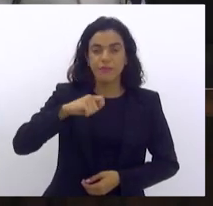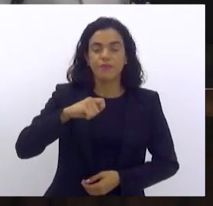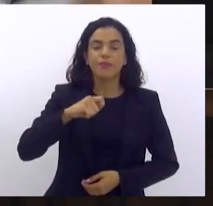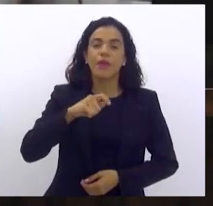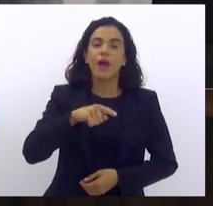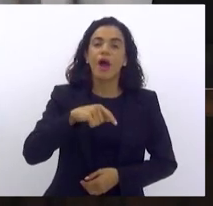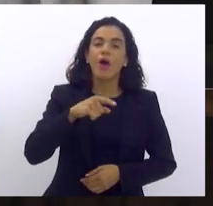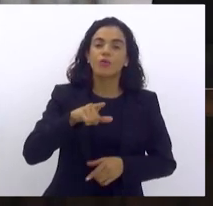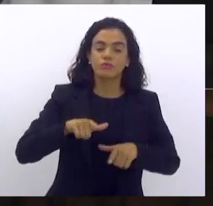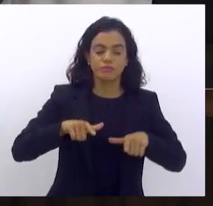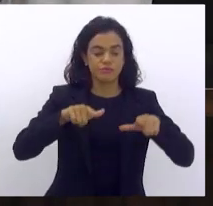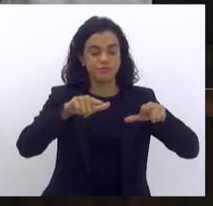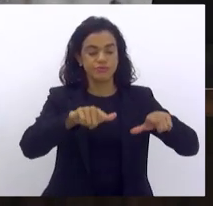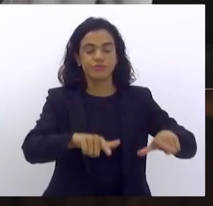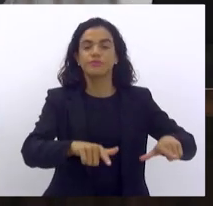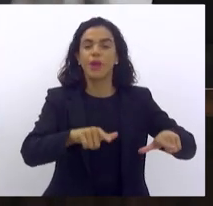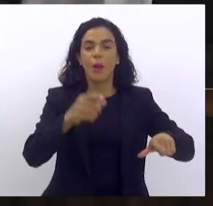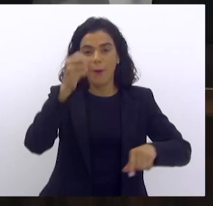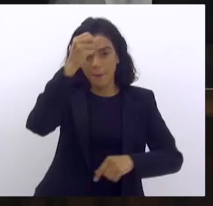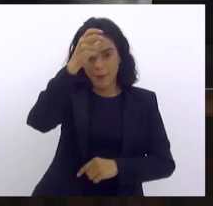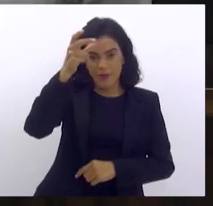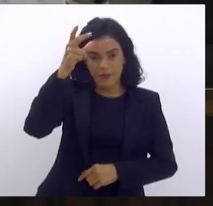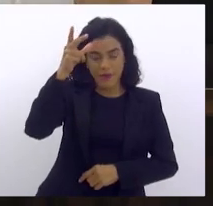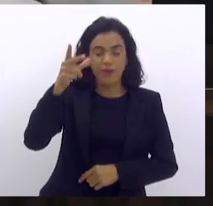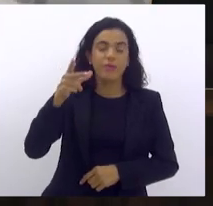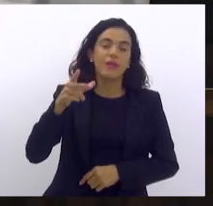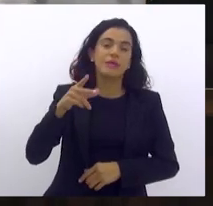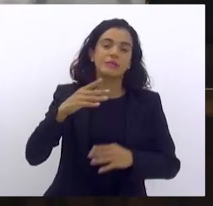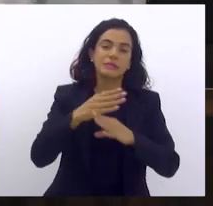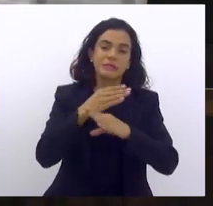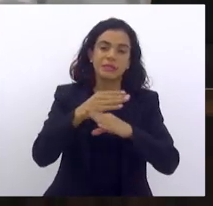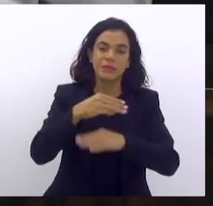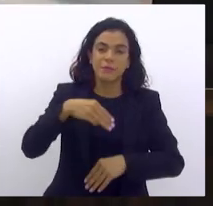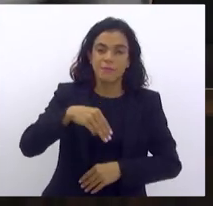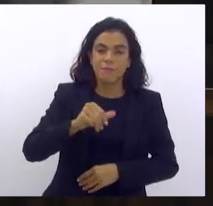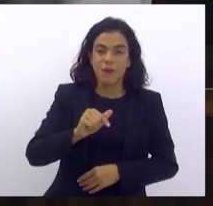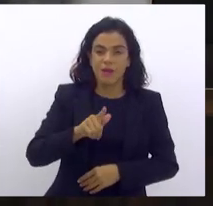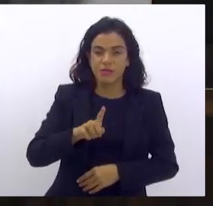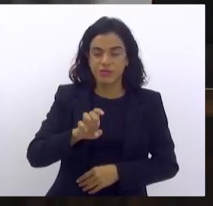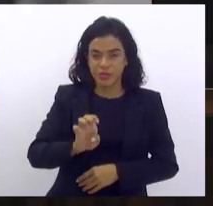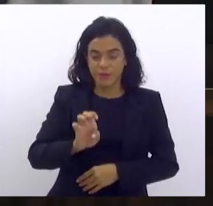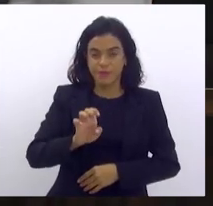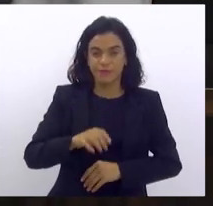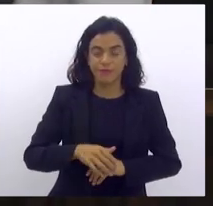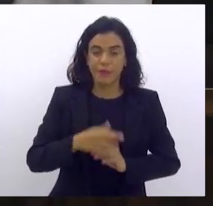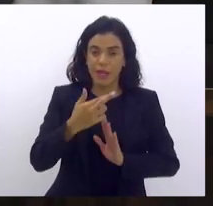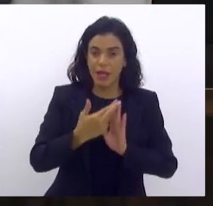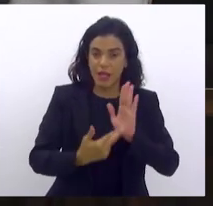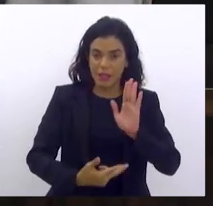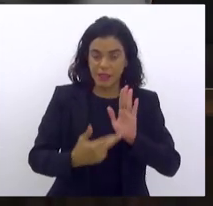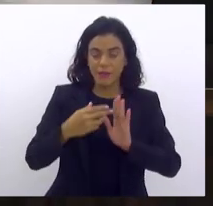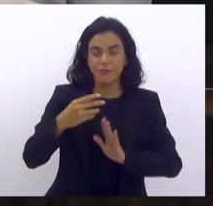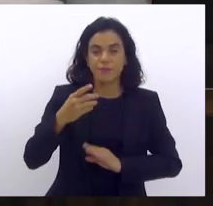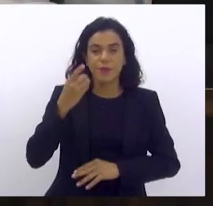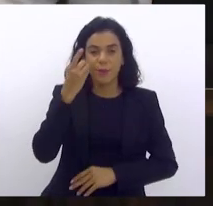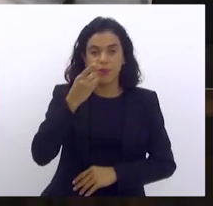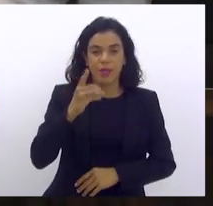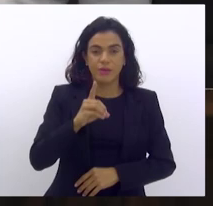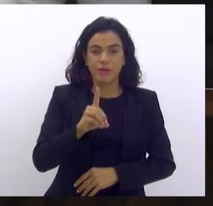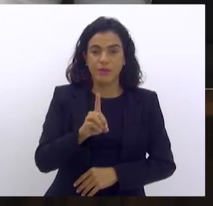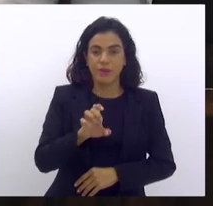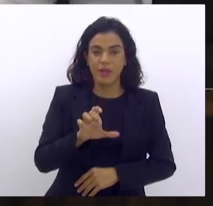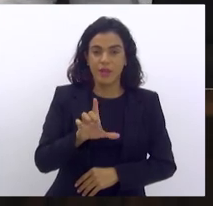respectivo diploma ao prefeito da cidade de Magé, Renato Gozolino. Relator, deputado Guilherme